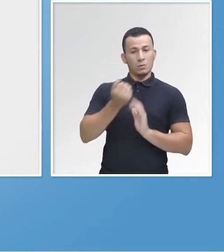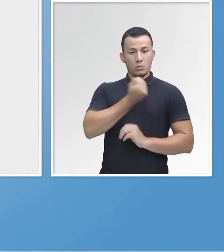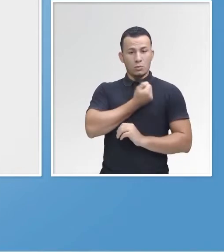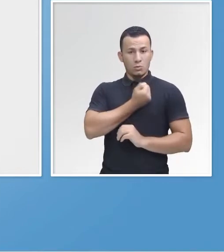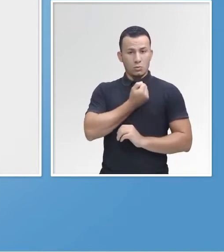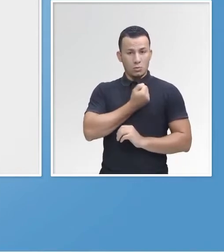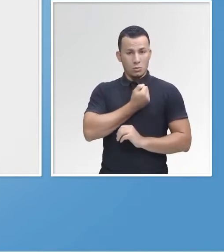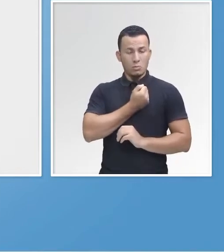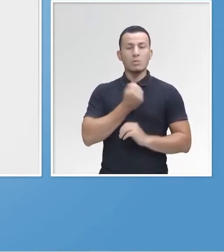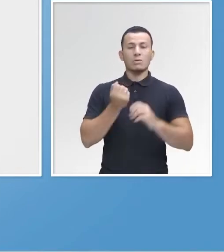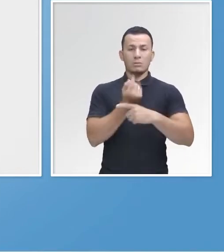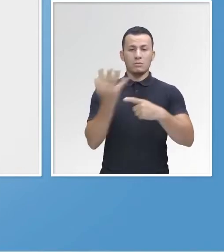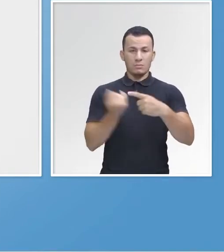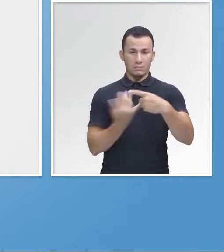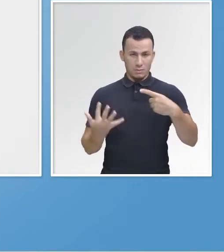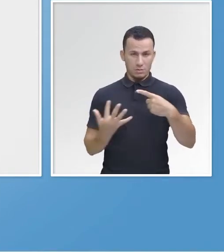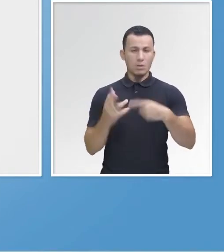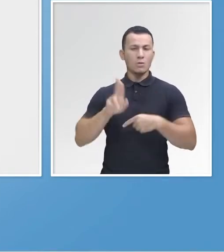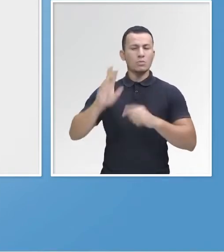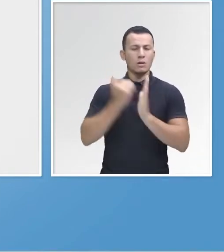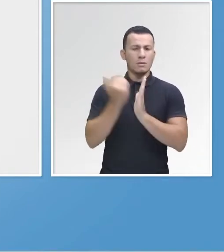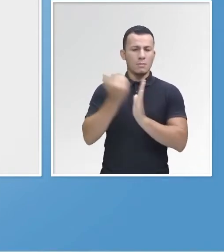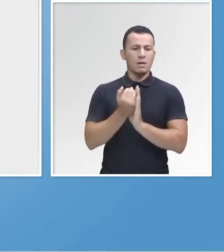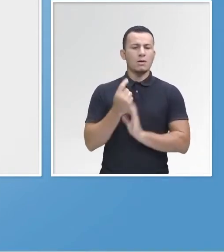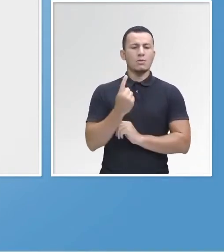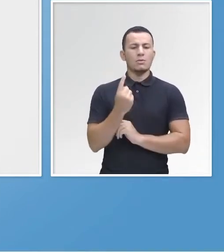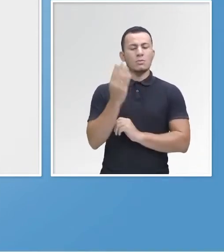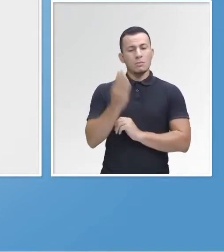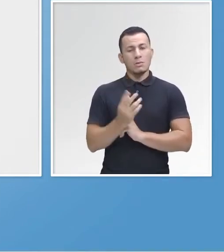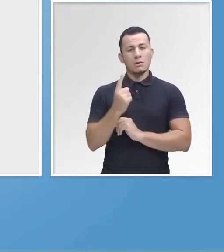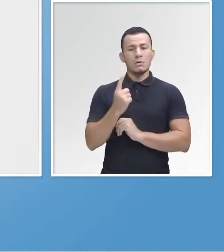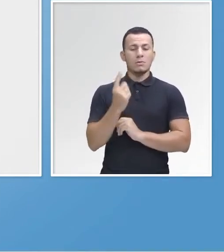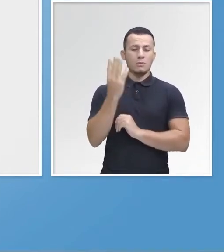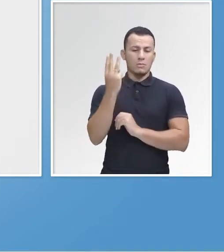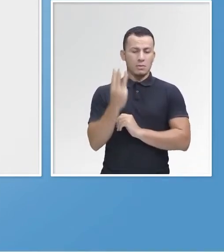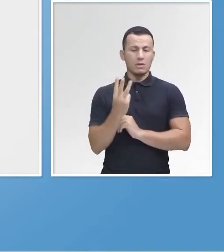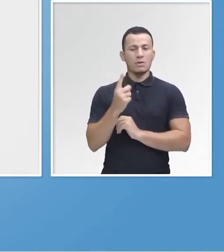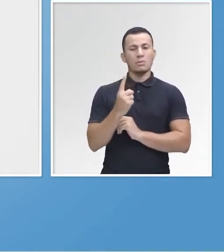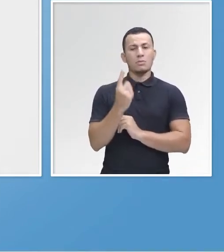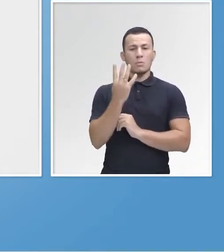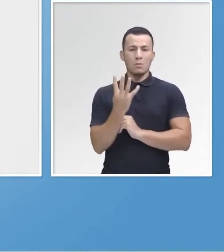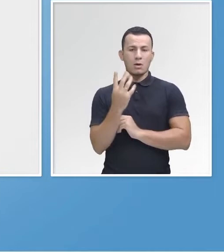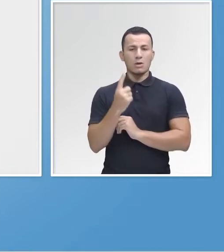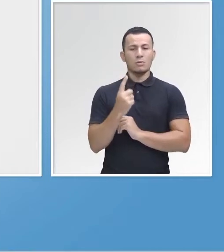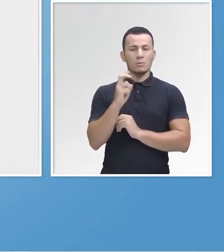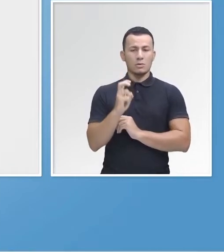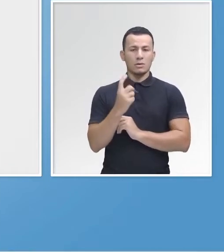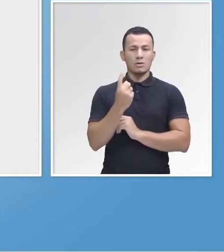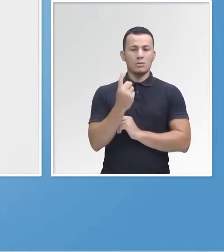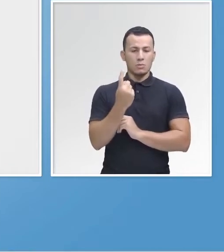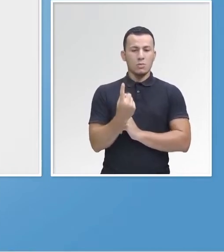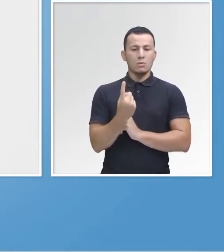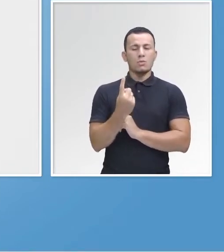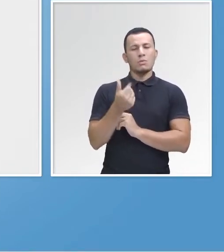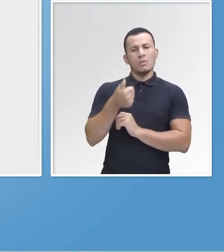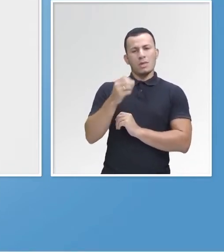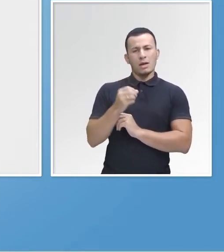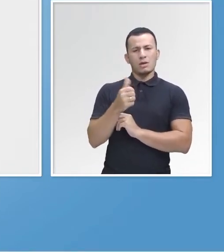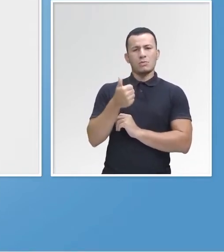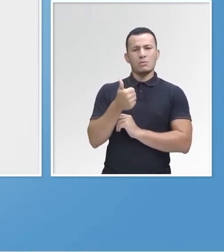frações unitárias mais usuais meio terça 14 15 1 décimo centésimo